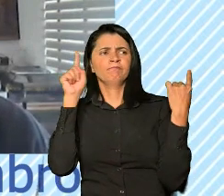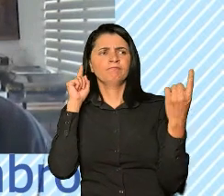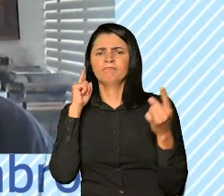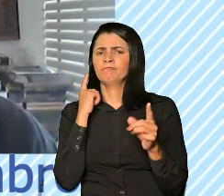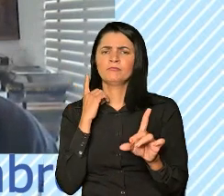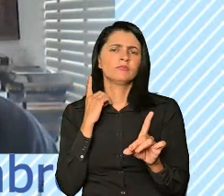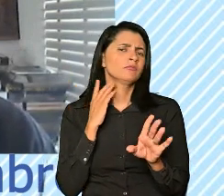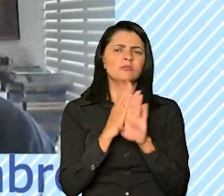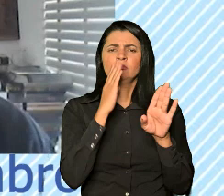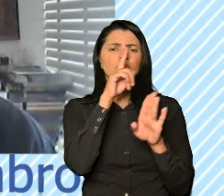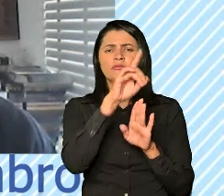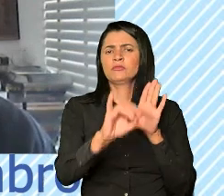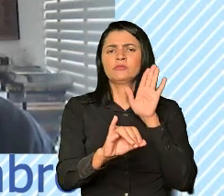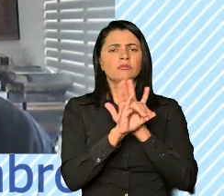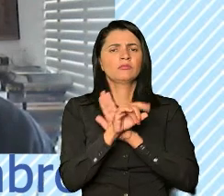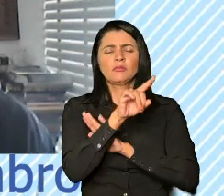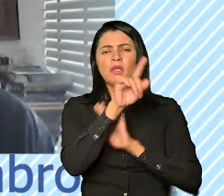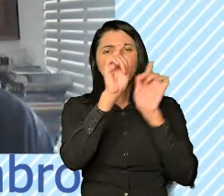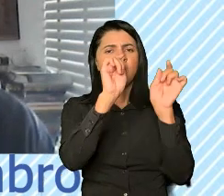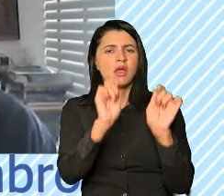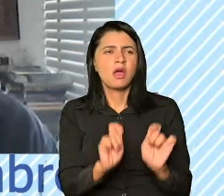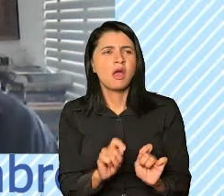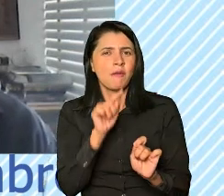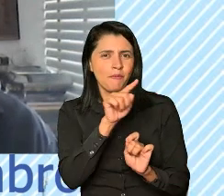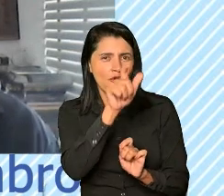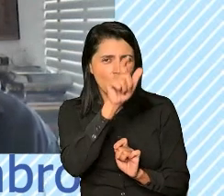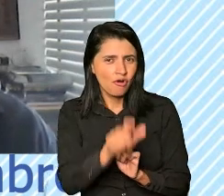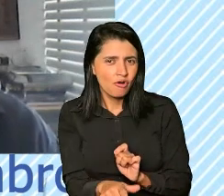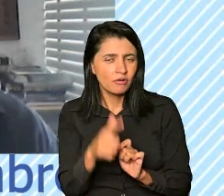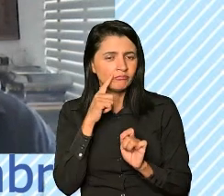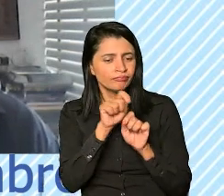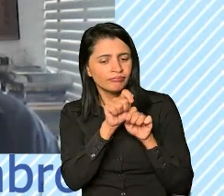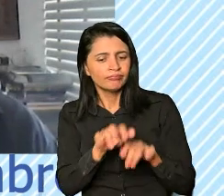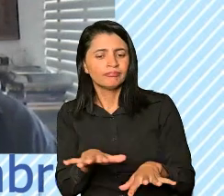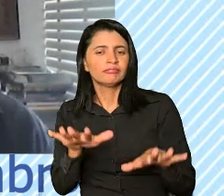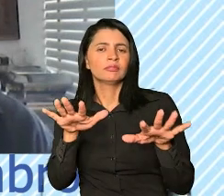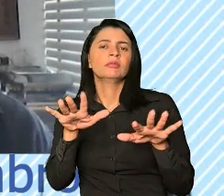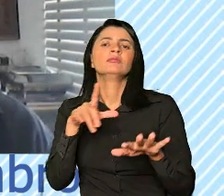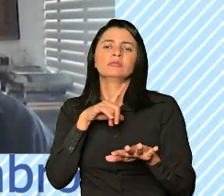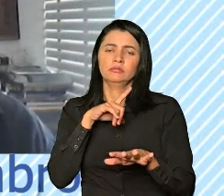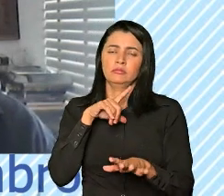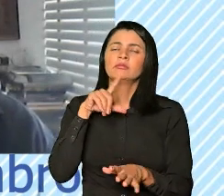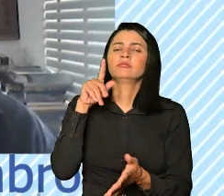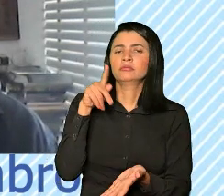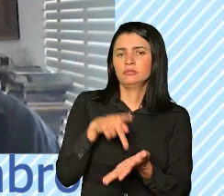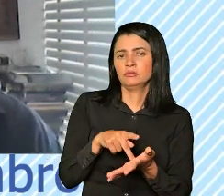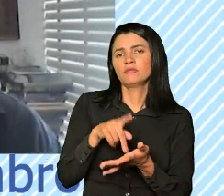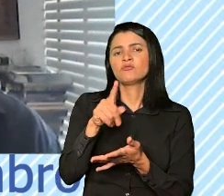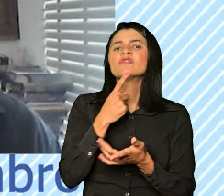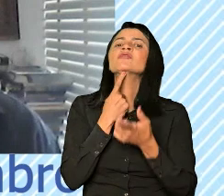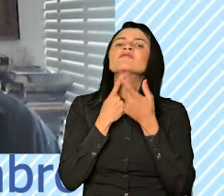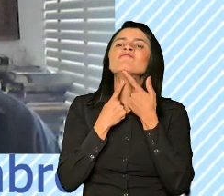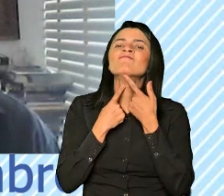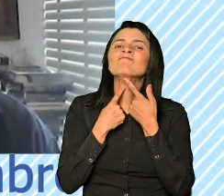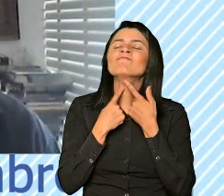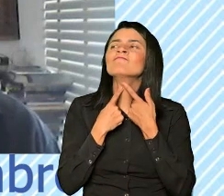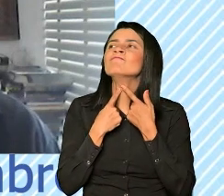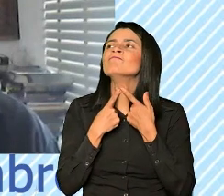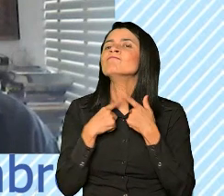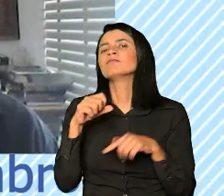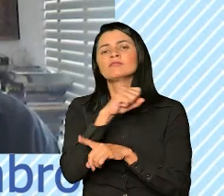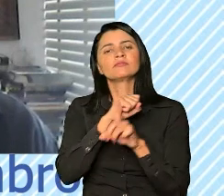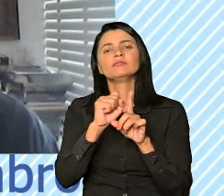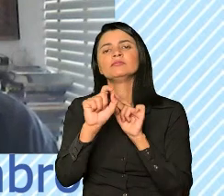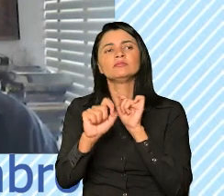espectro memorial histórico que está sendo difundido. Então, há, de fato, uma vontade pública,